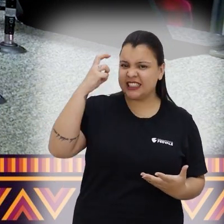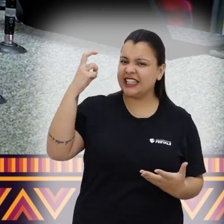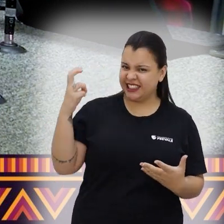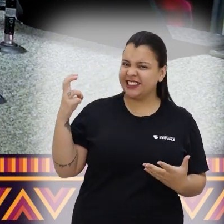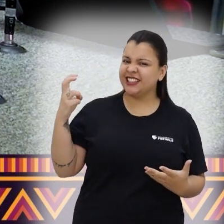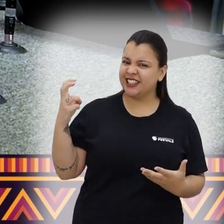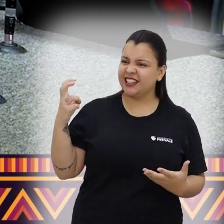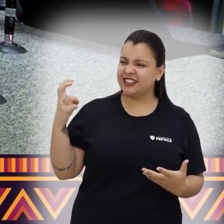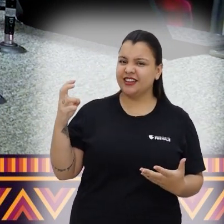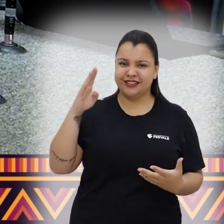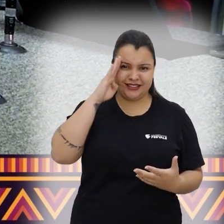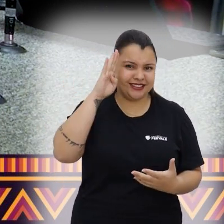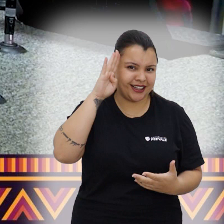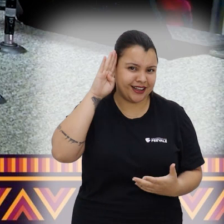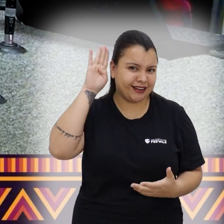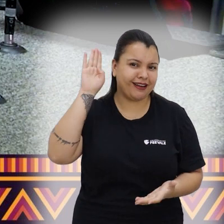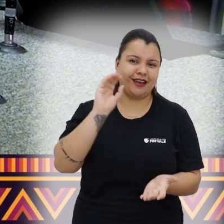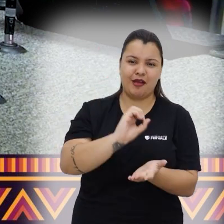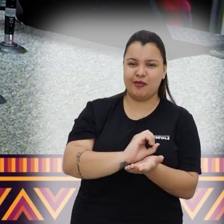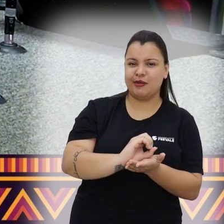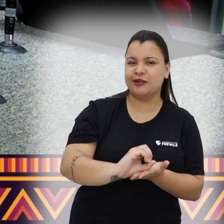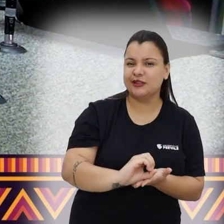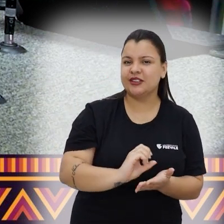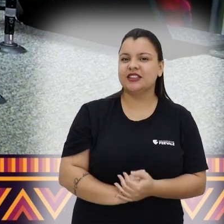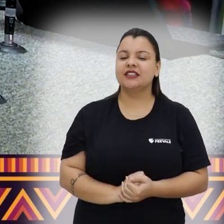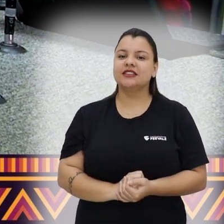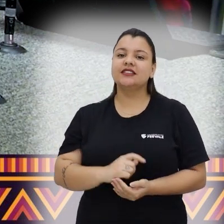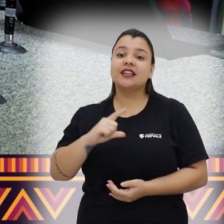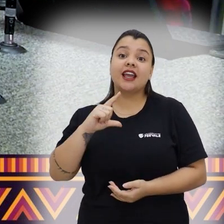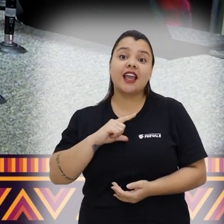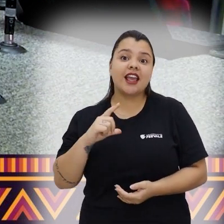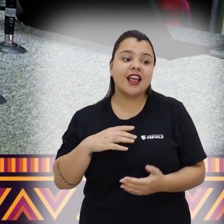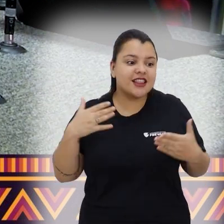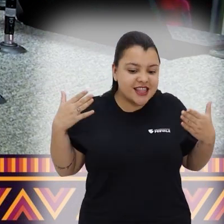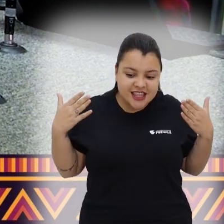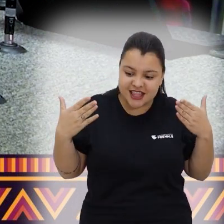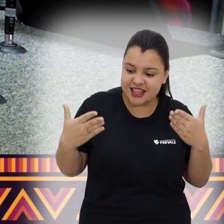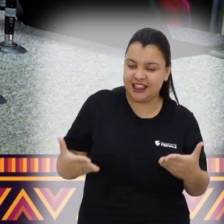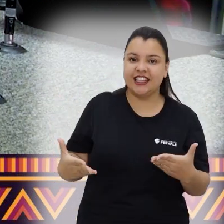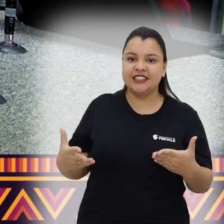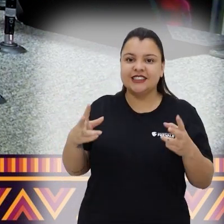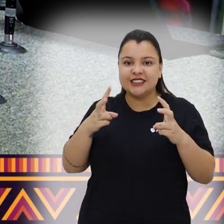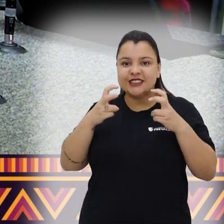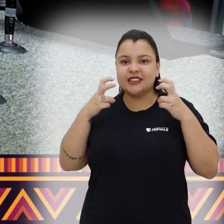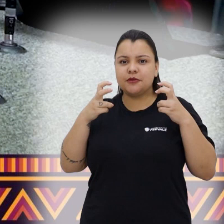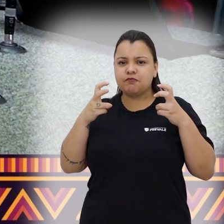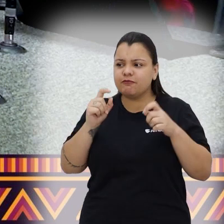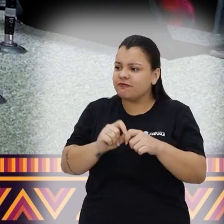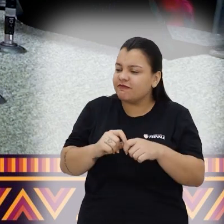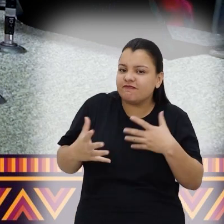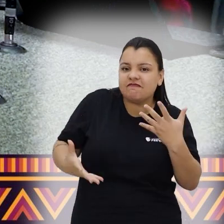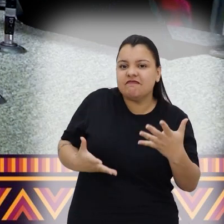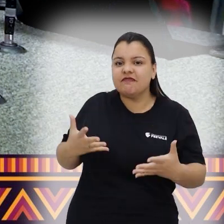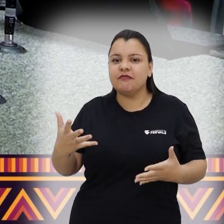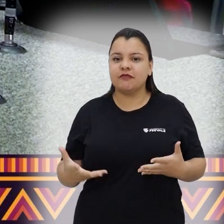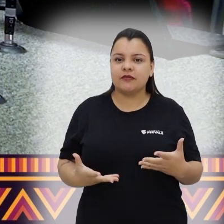intelectuais acadêmicos e orgânicos que têm isso presente neles. O que eles fazem com a gente? Eles